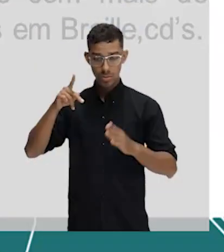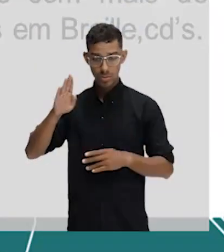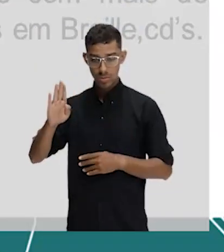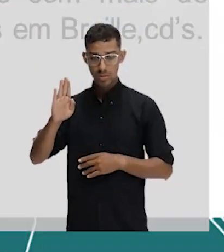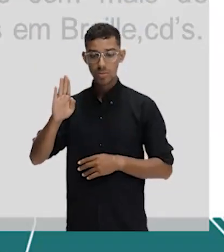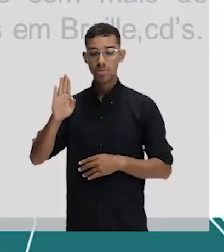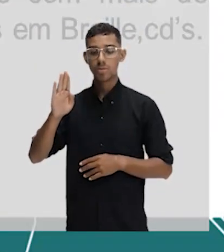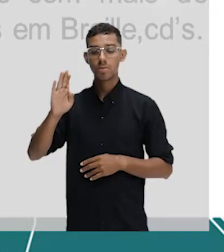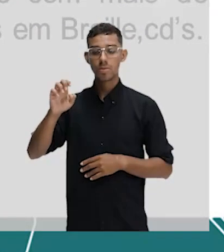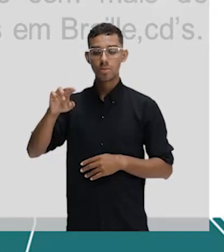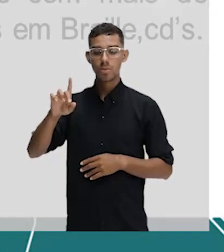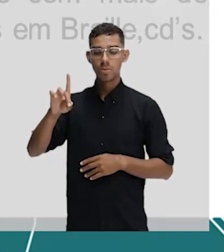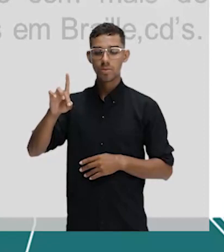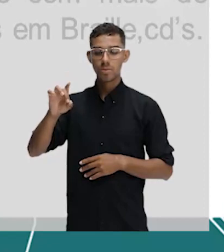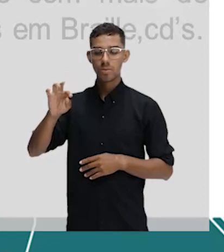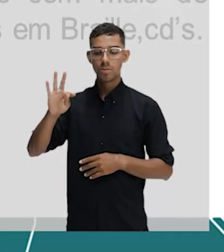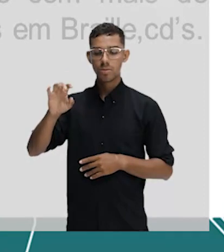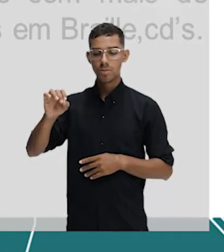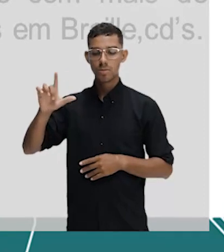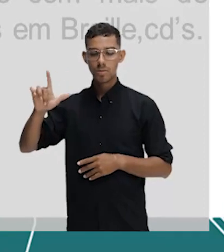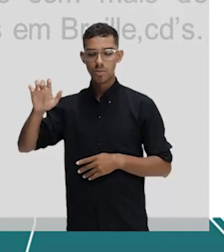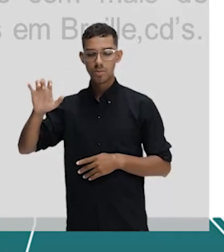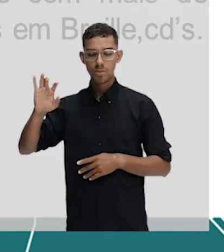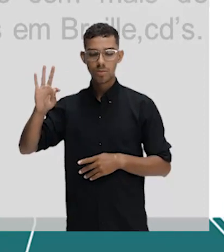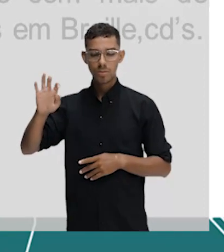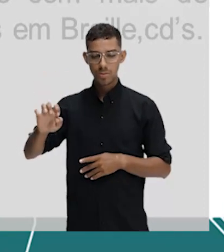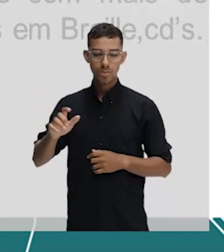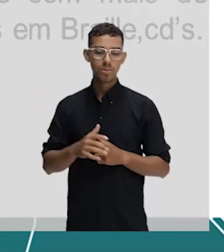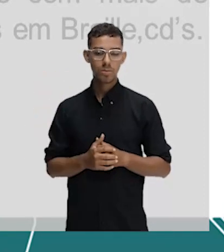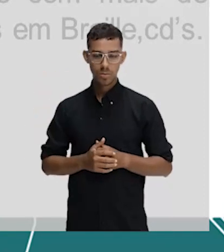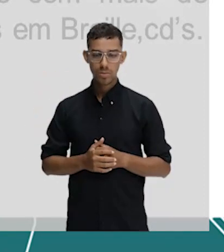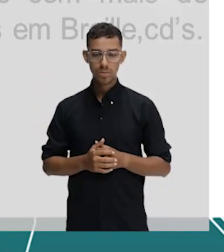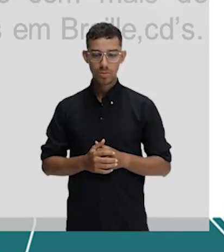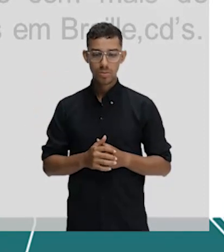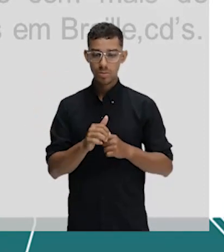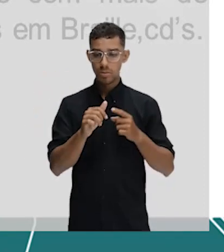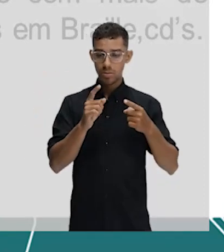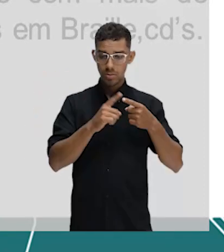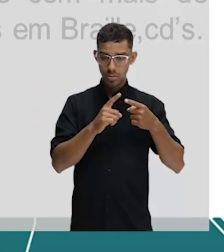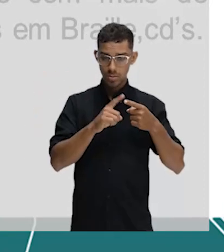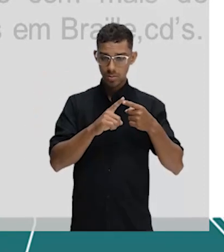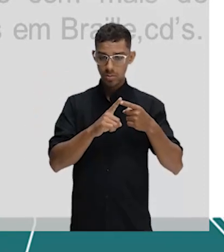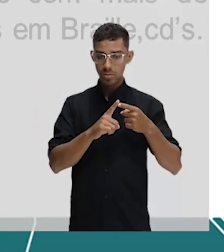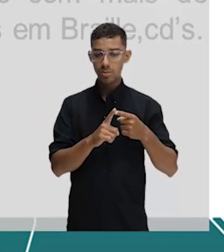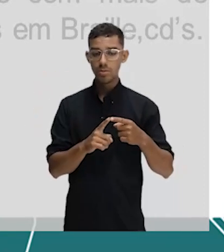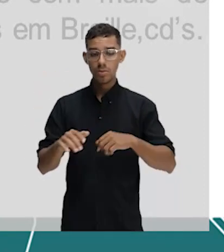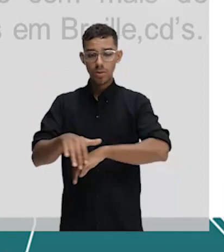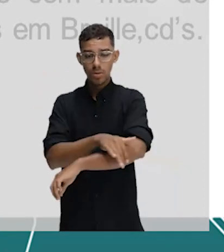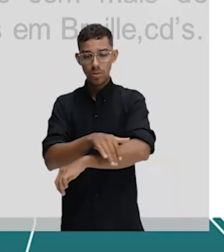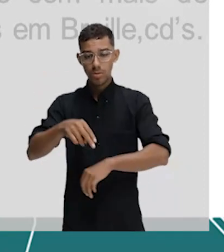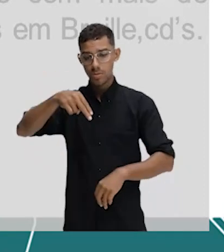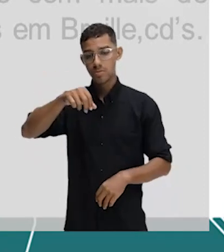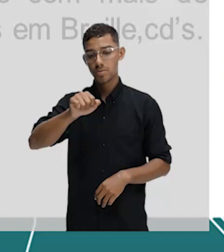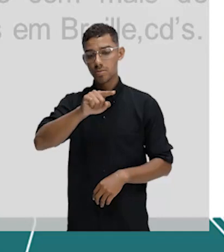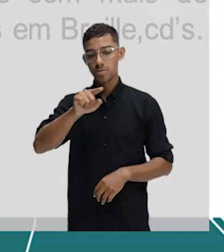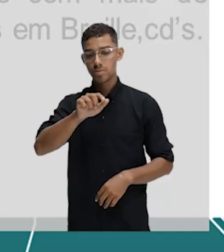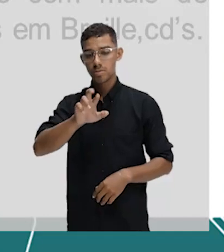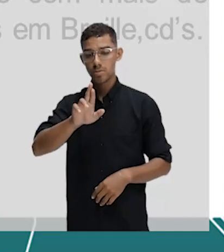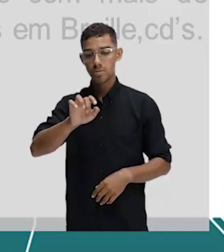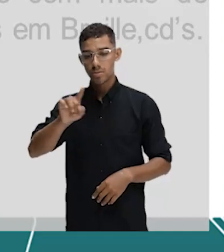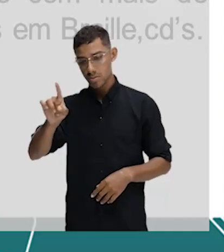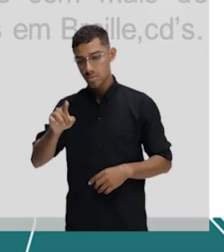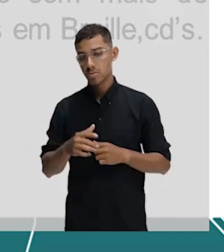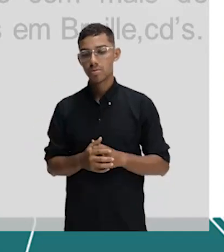aqui em São Luís do Maranhão. Primeiro, prédio na Rua de Nazaré, em esquina na Rua do Giz. Rua do Giz é a